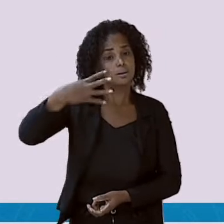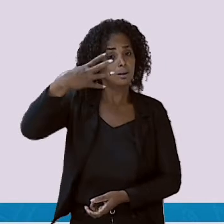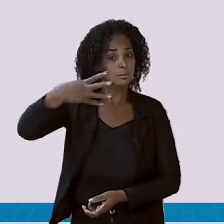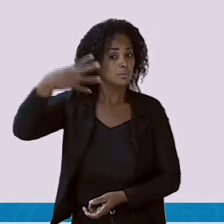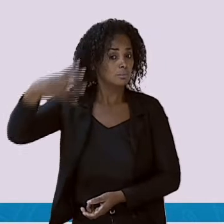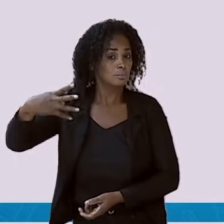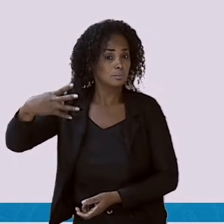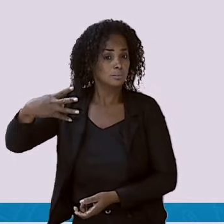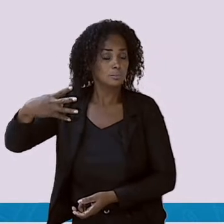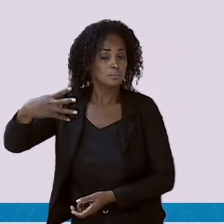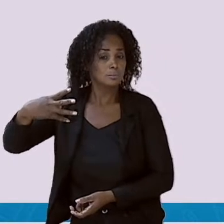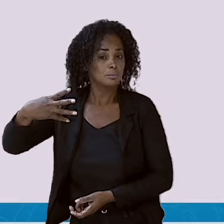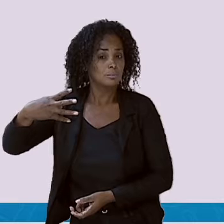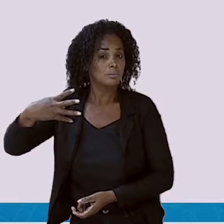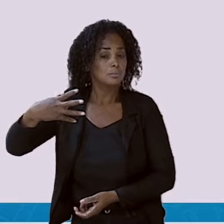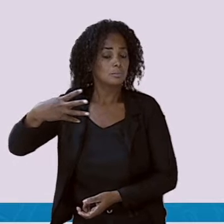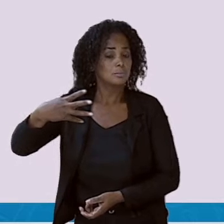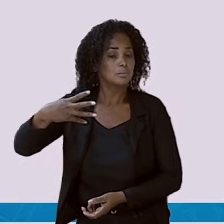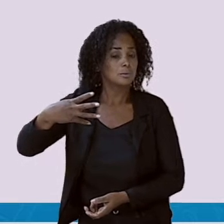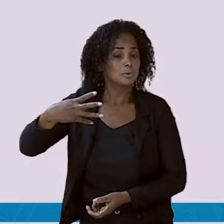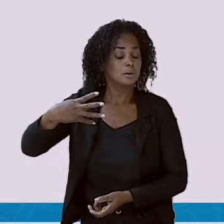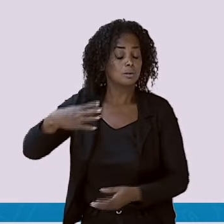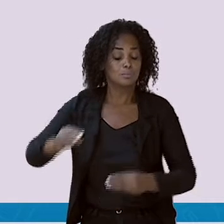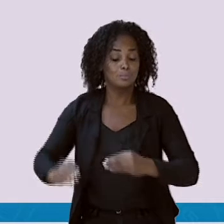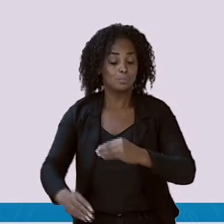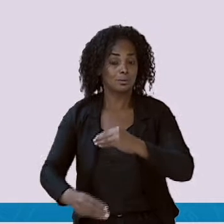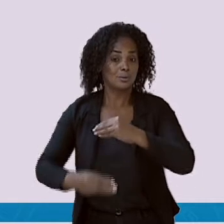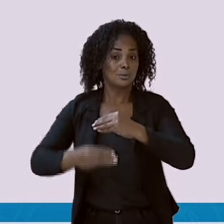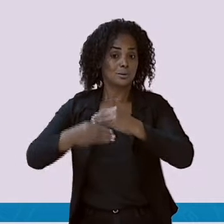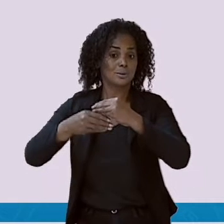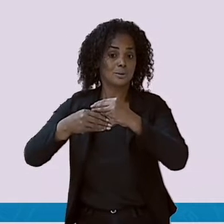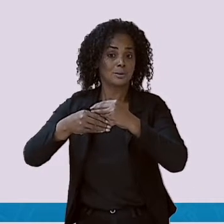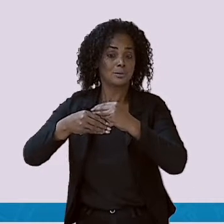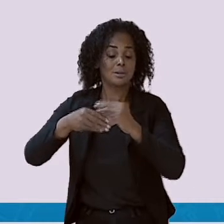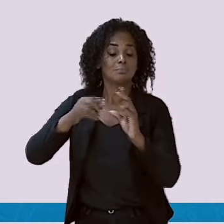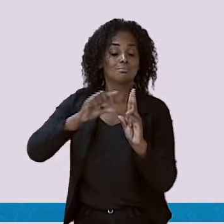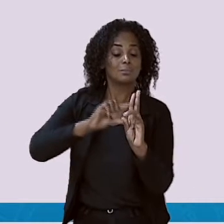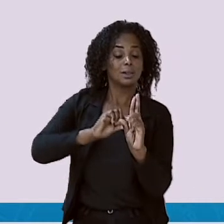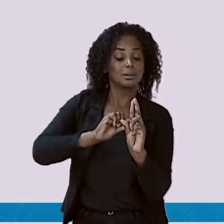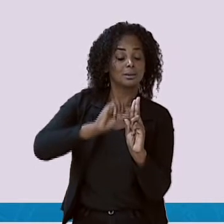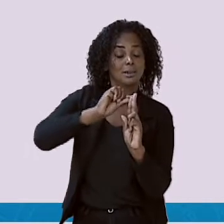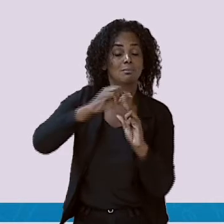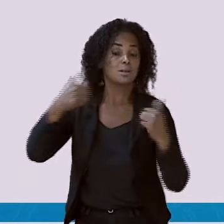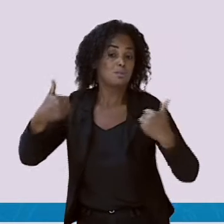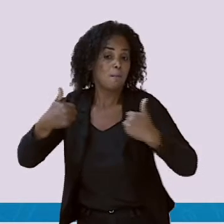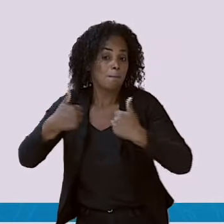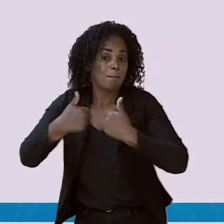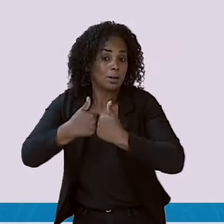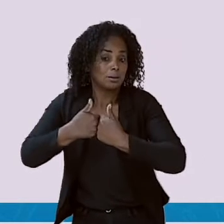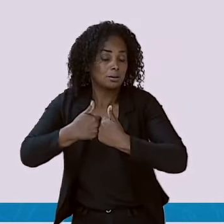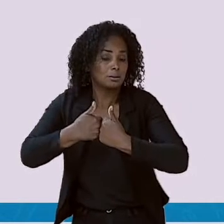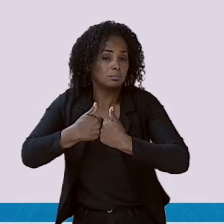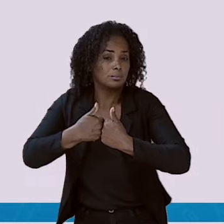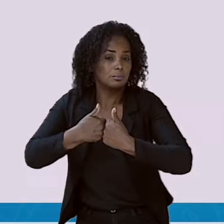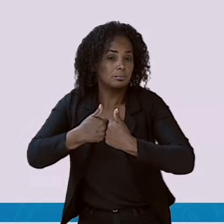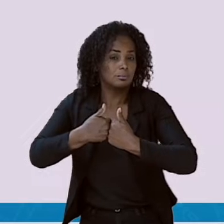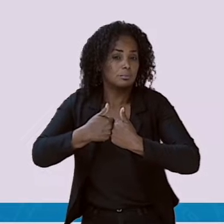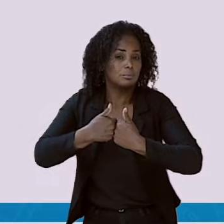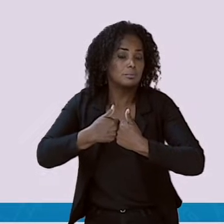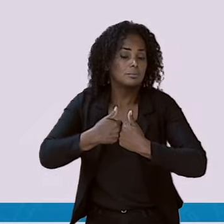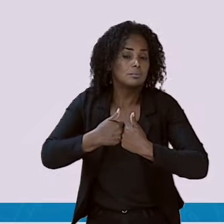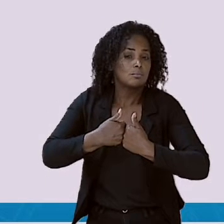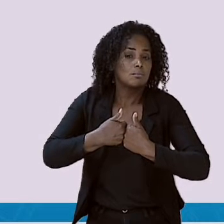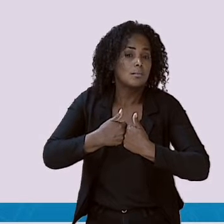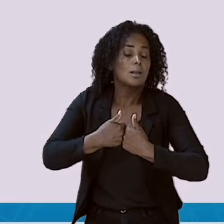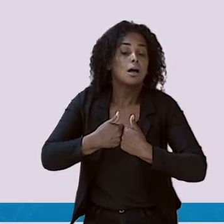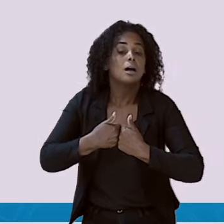2.344. Nós vamos arredondar para a dezena mais próxima. Então, se eu vou arredondar para a